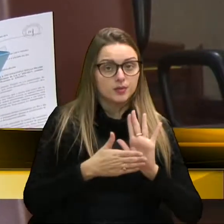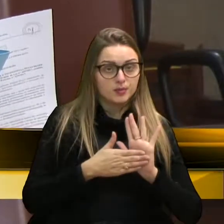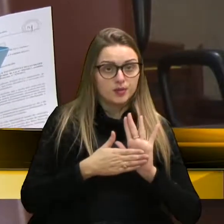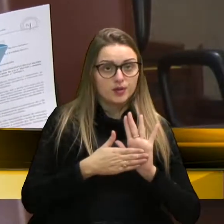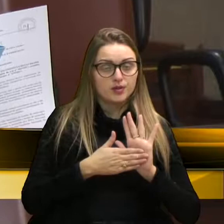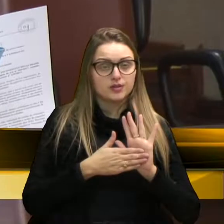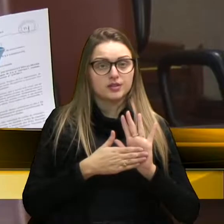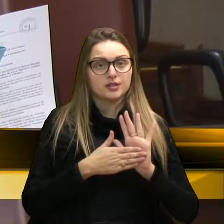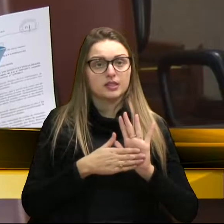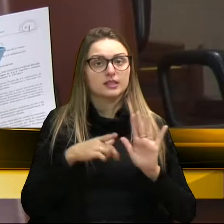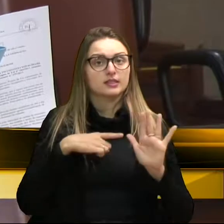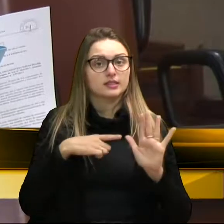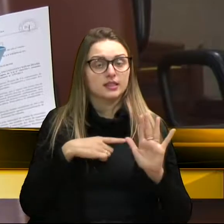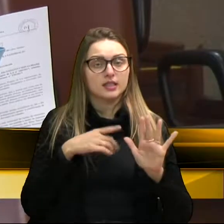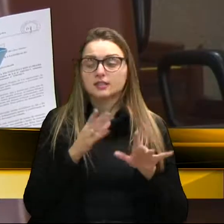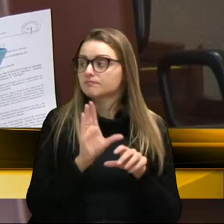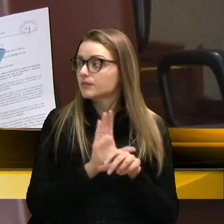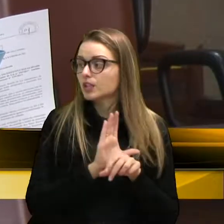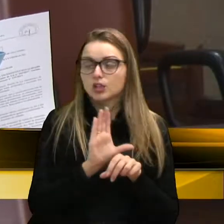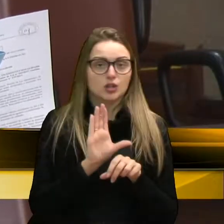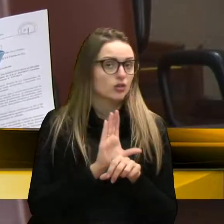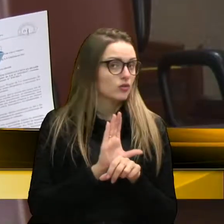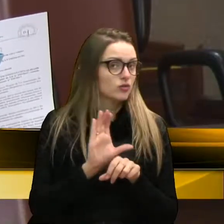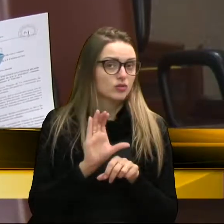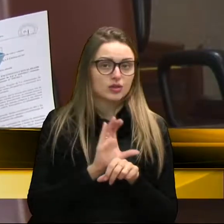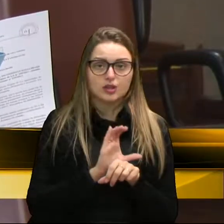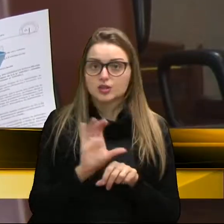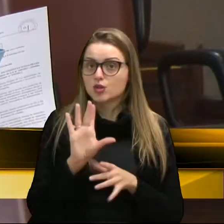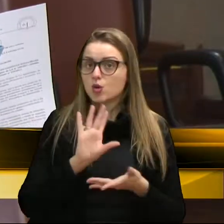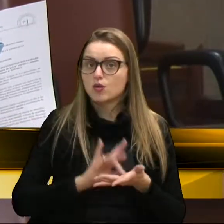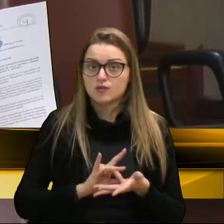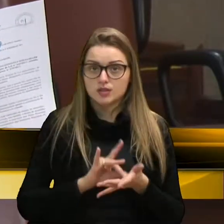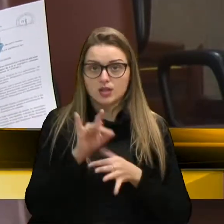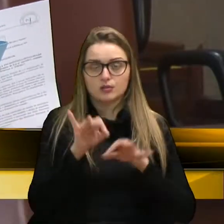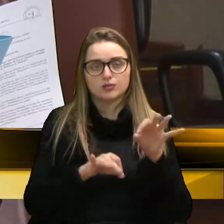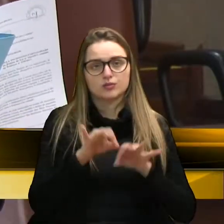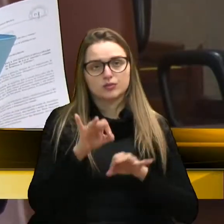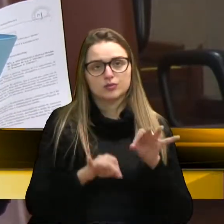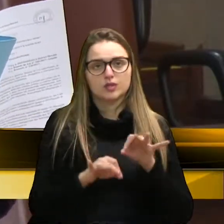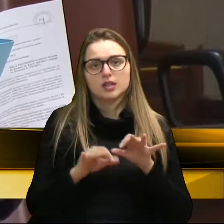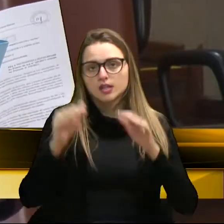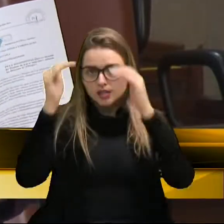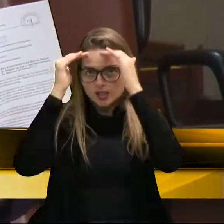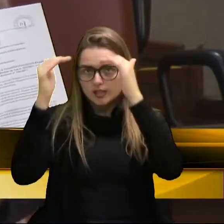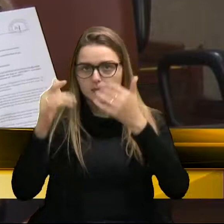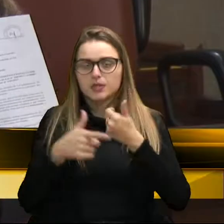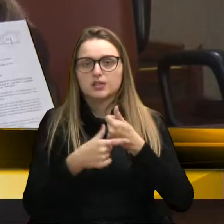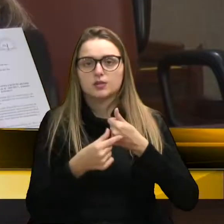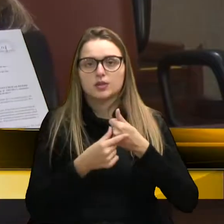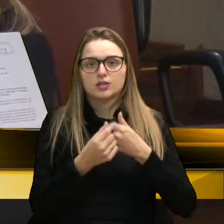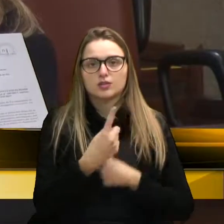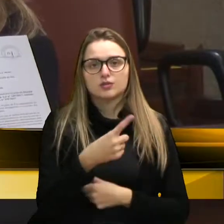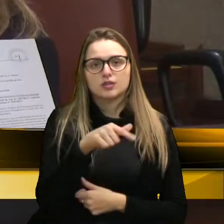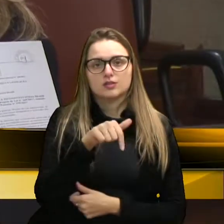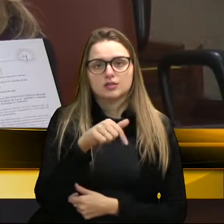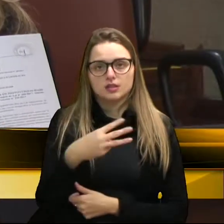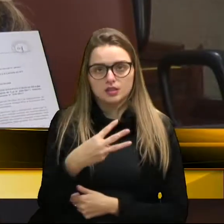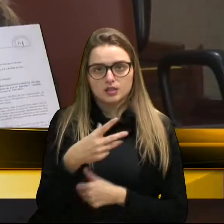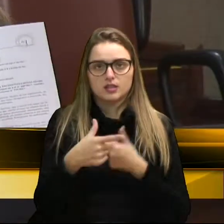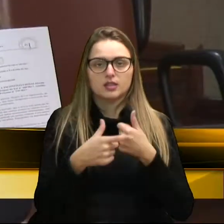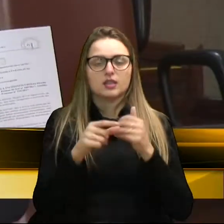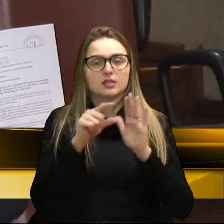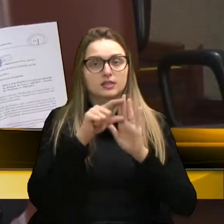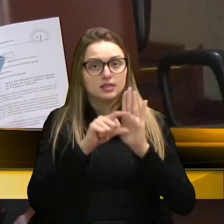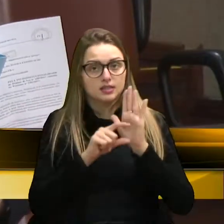macula de inconstitucionalidade formal. Em atendimento aos artigos 173,